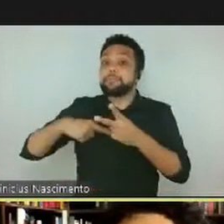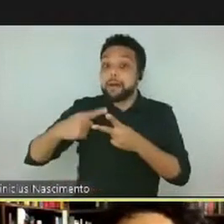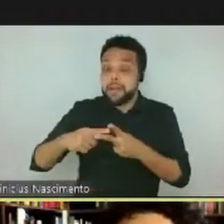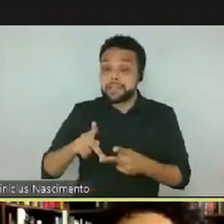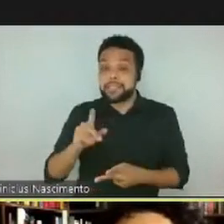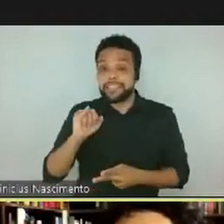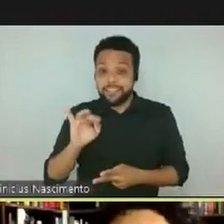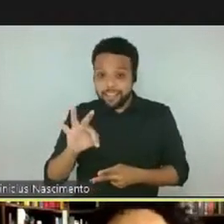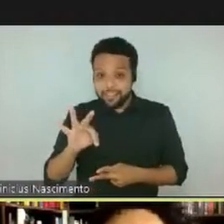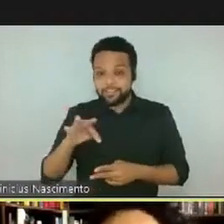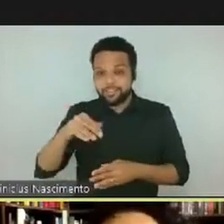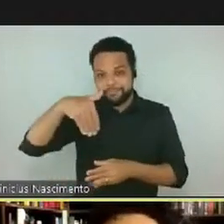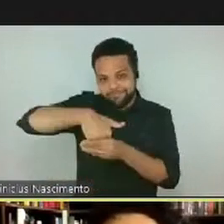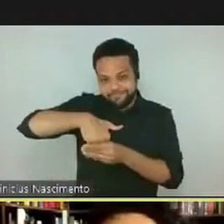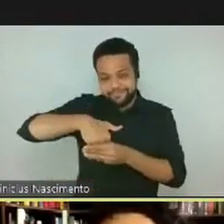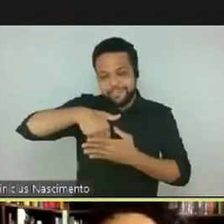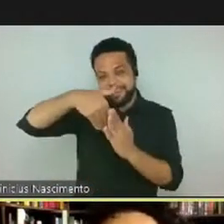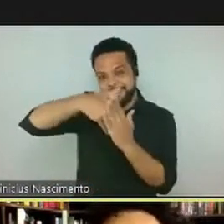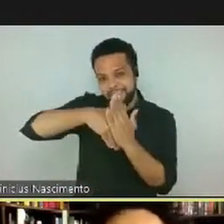desenho.